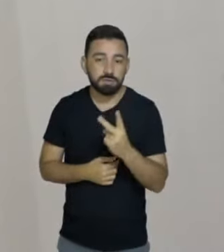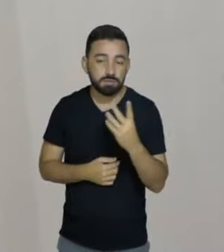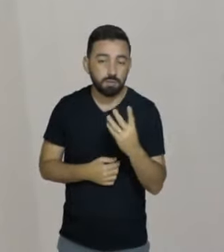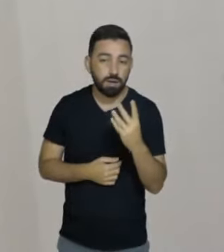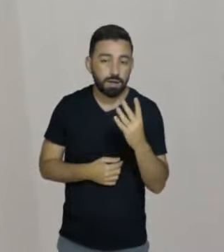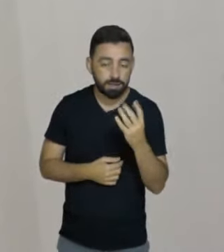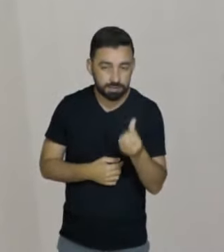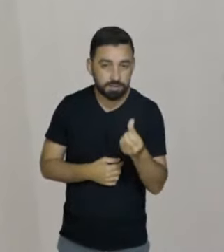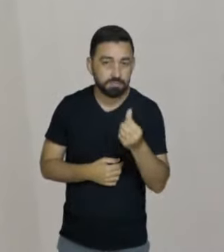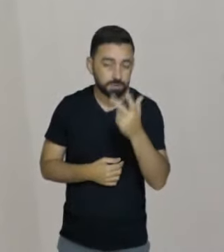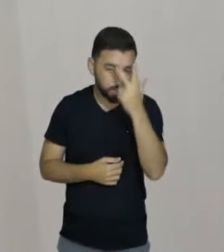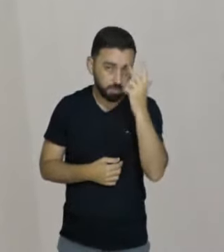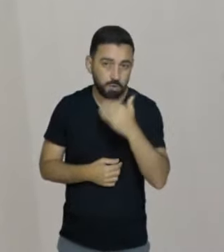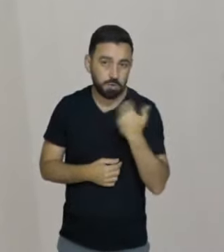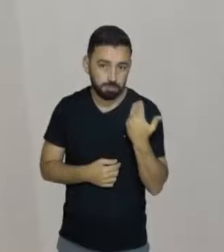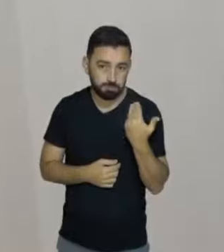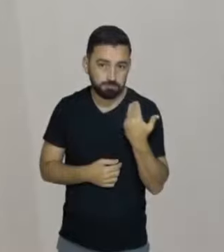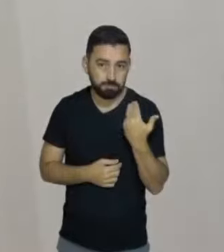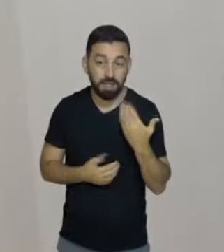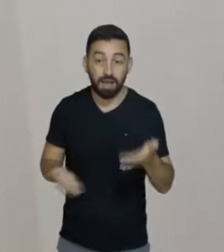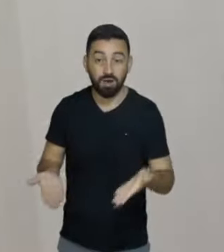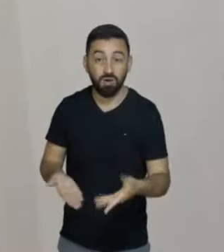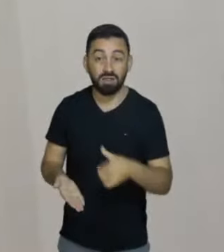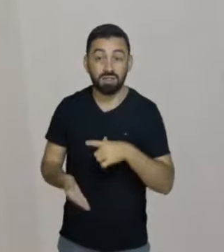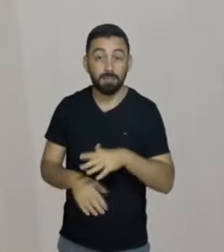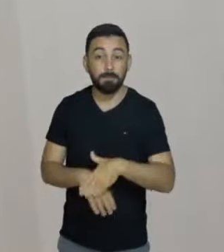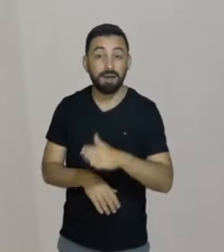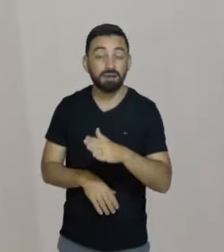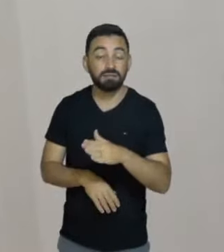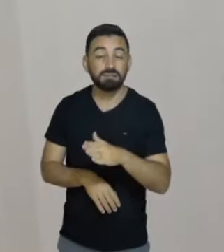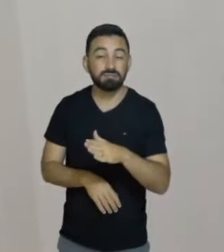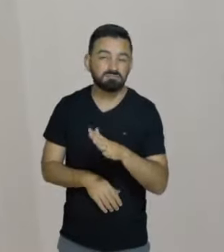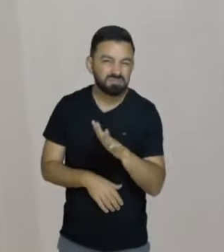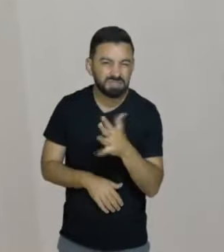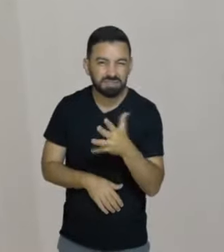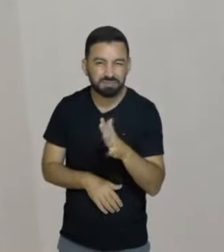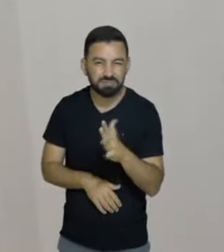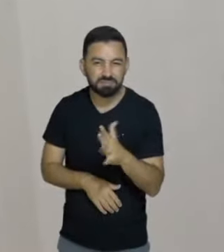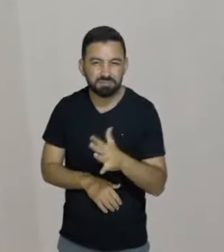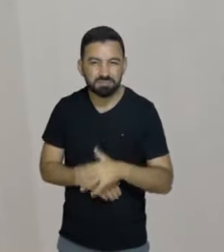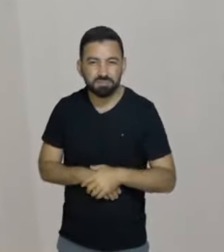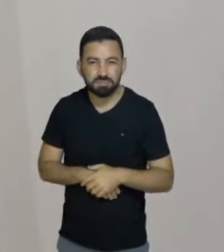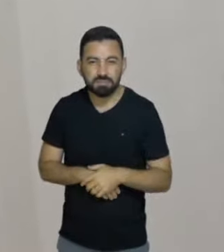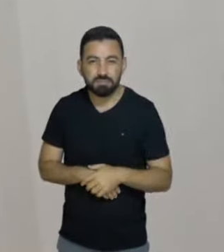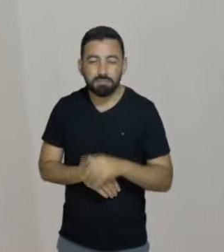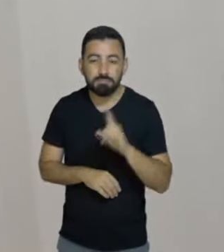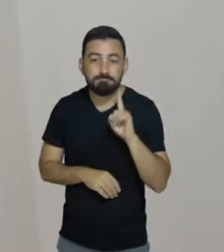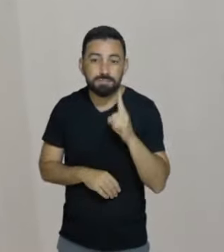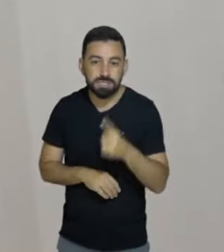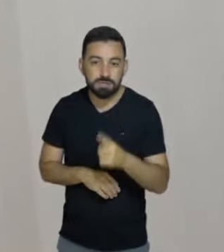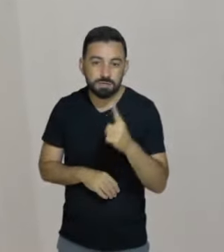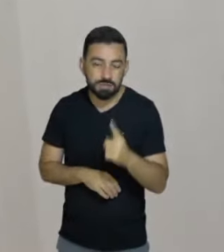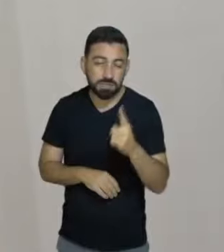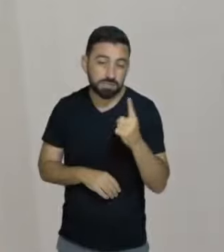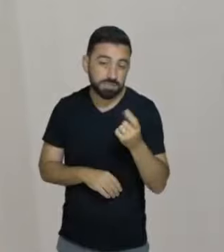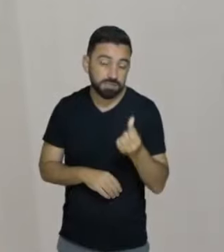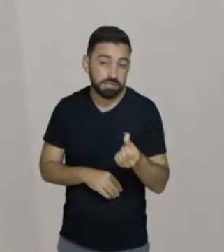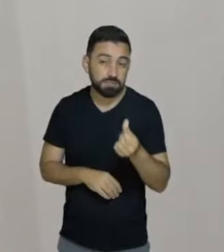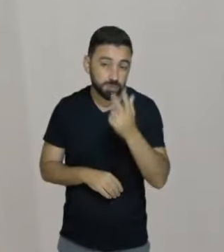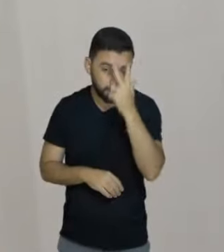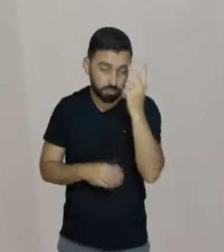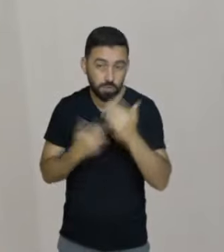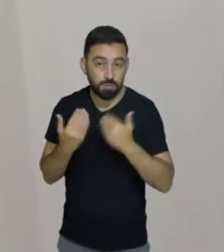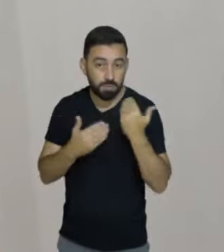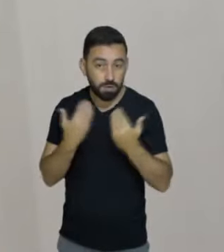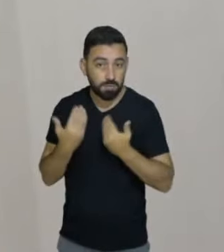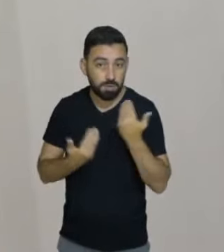246 mortes, sendo que agora tem mais de aproximadamente ou mais de 1.116 pessoas falecidas em